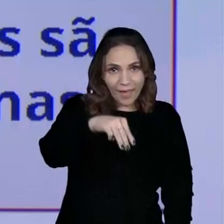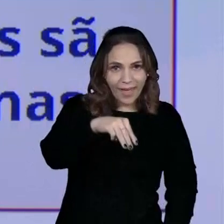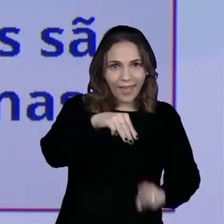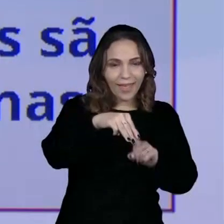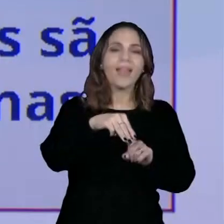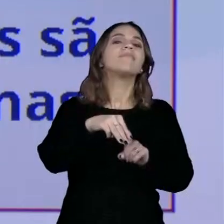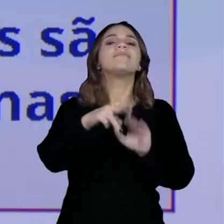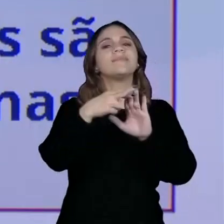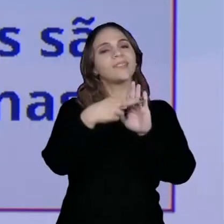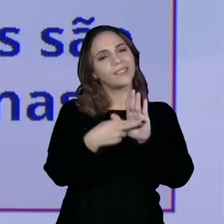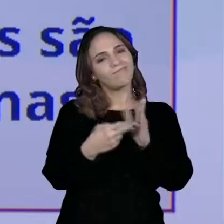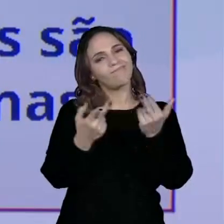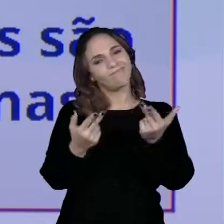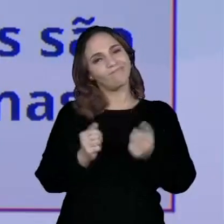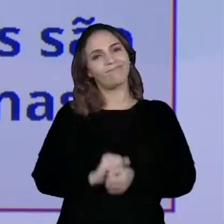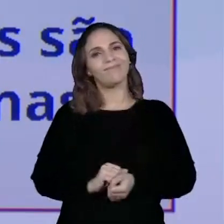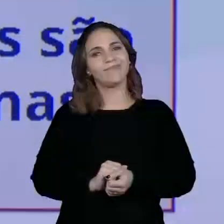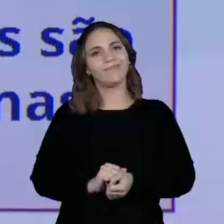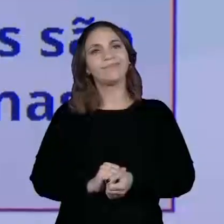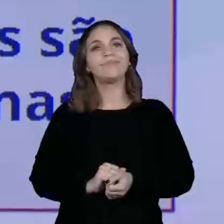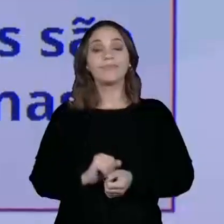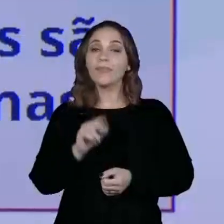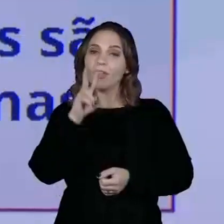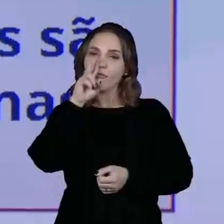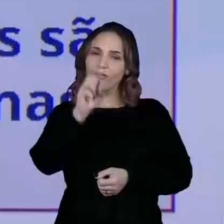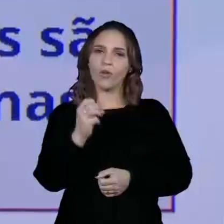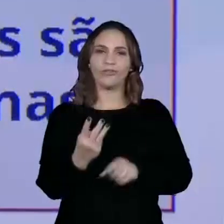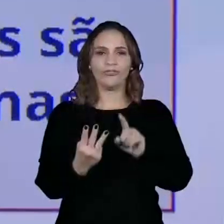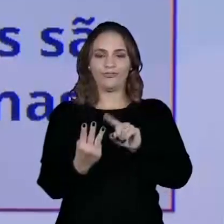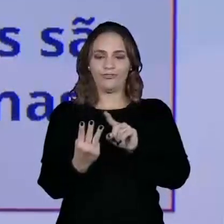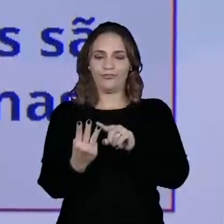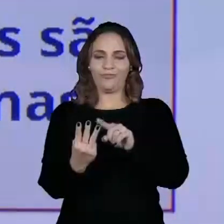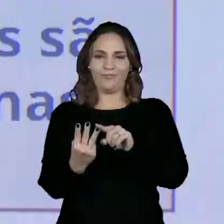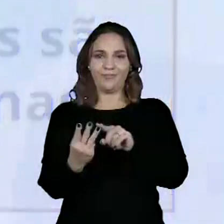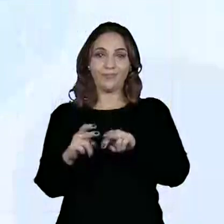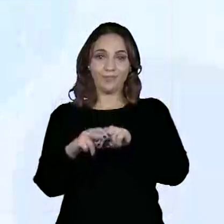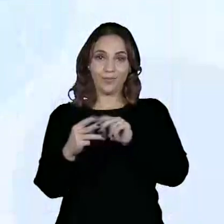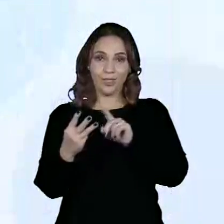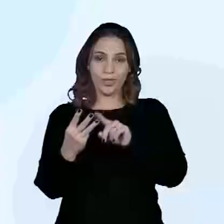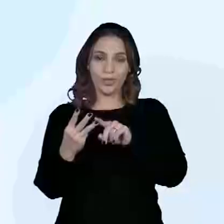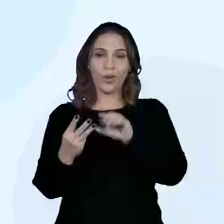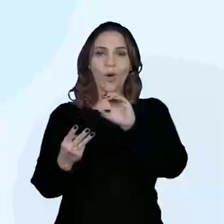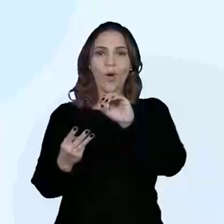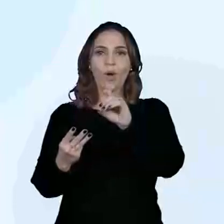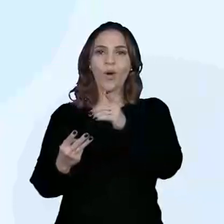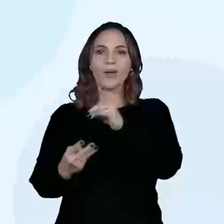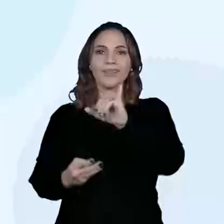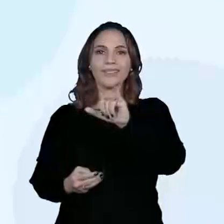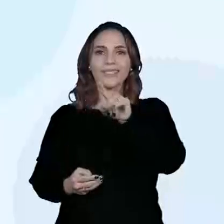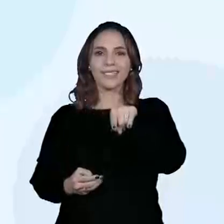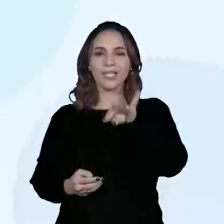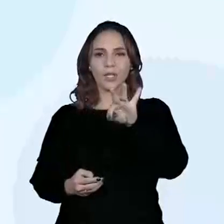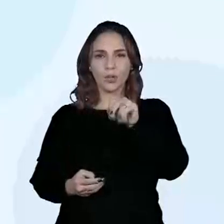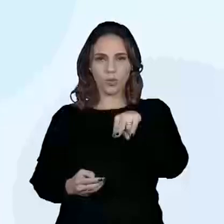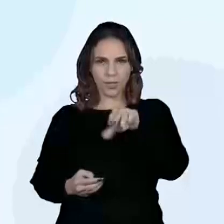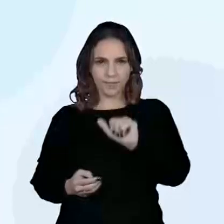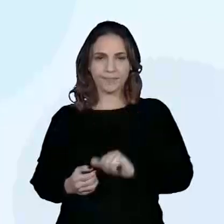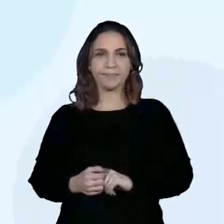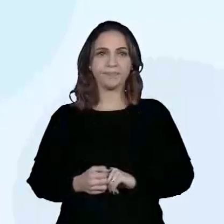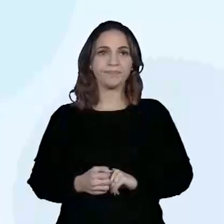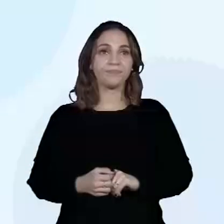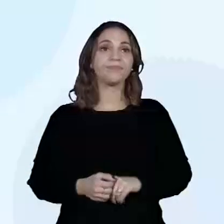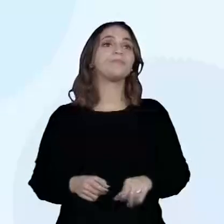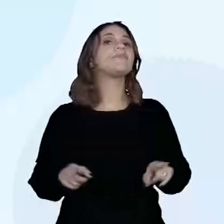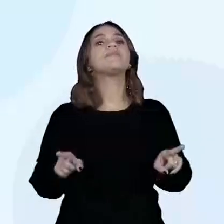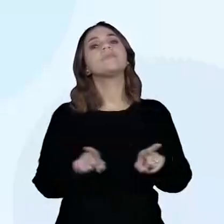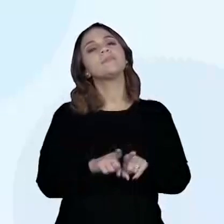E olha aqui, ó, o meu em no final, que é a mesma coisa daqui. E uma palavra lógica, eu